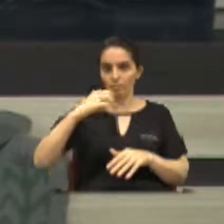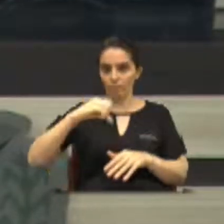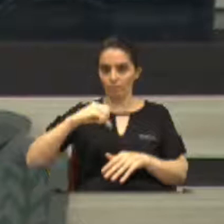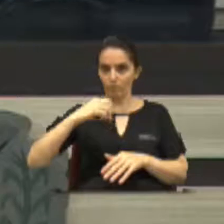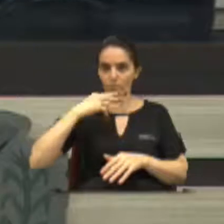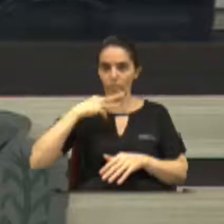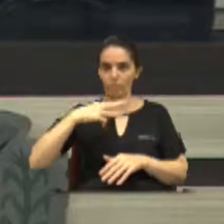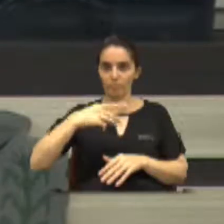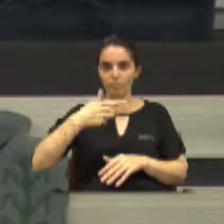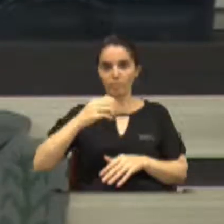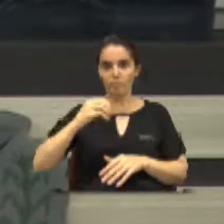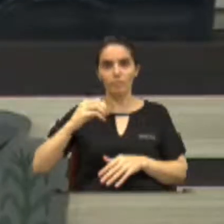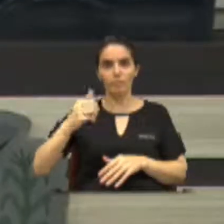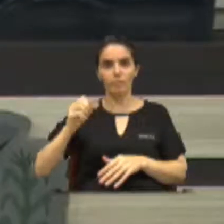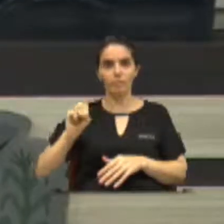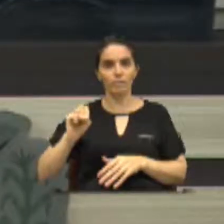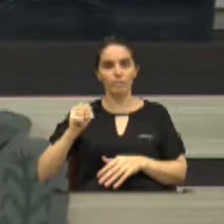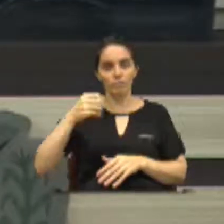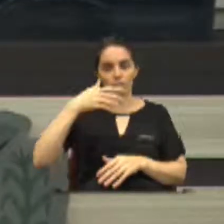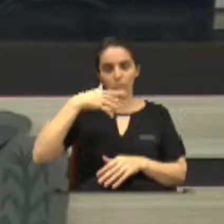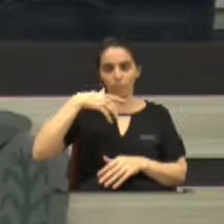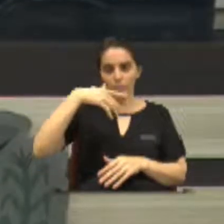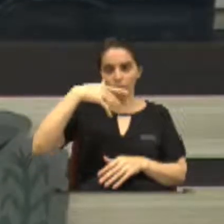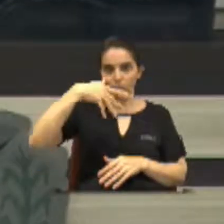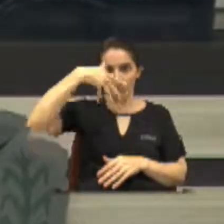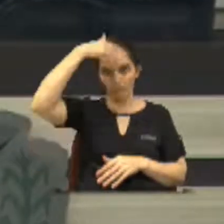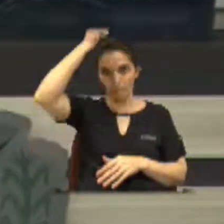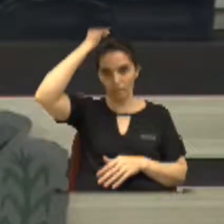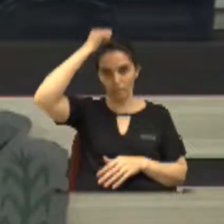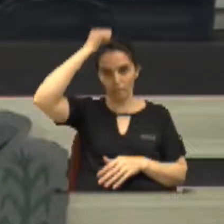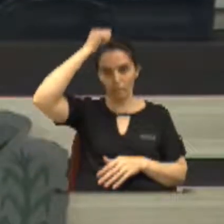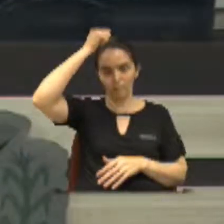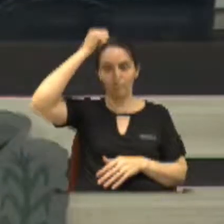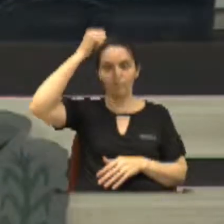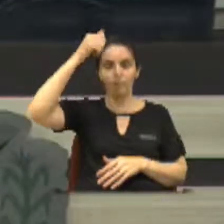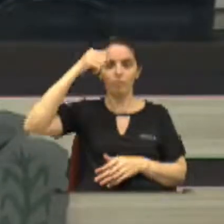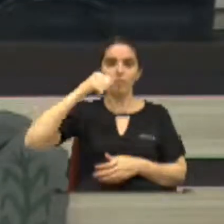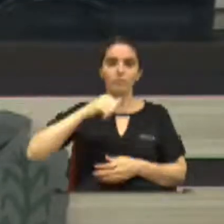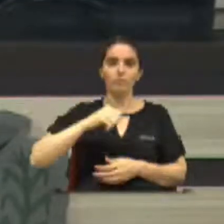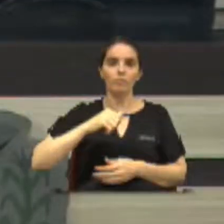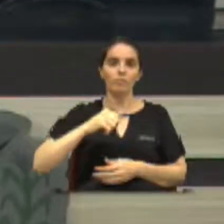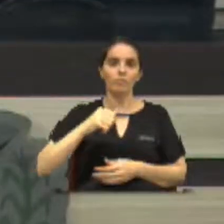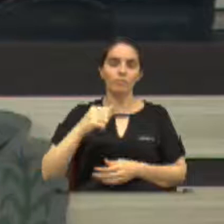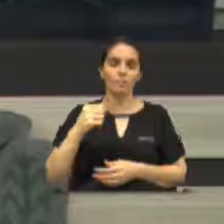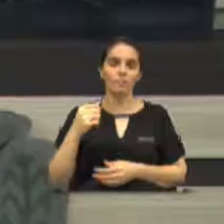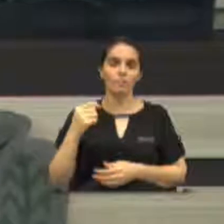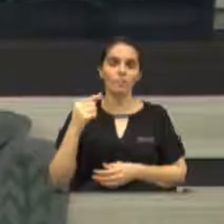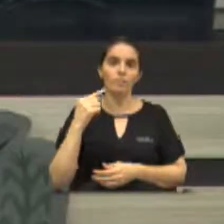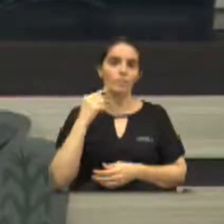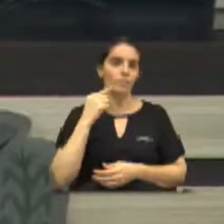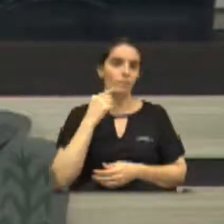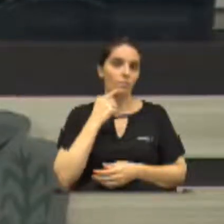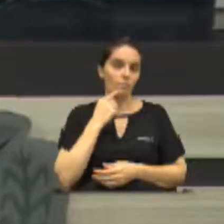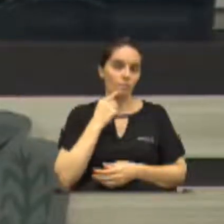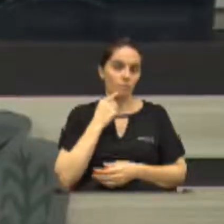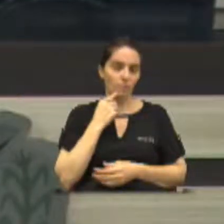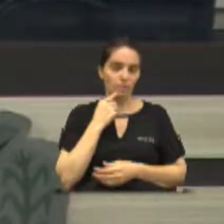de 2018. Antônio Franco de Moraes, líder do Bloco PR. Cleito Aparecido da Silva, líder do